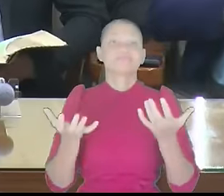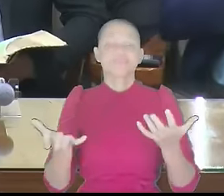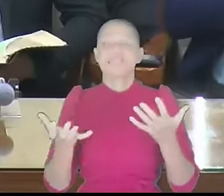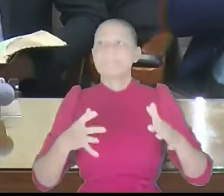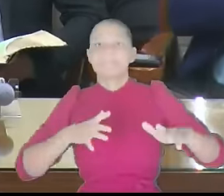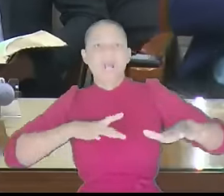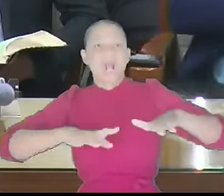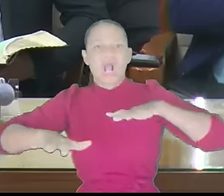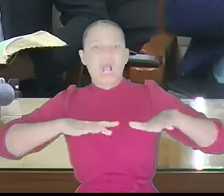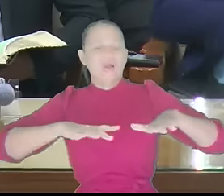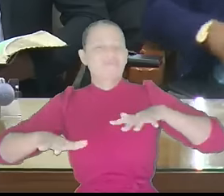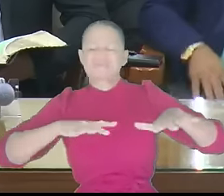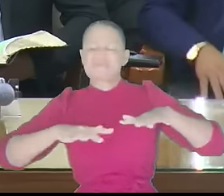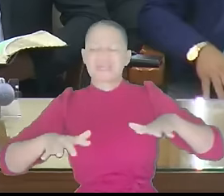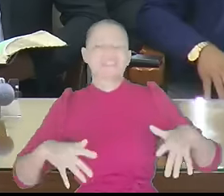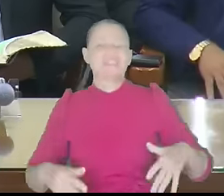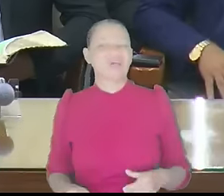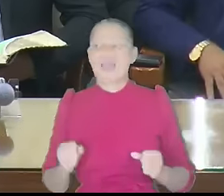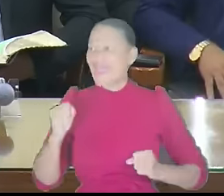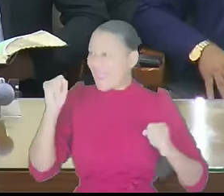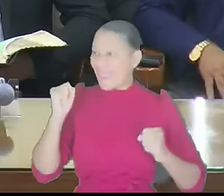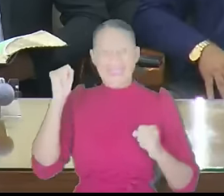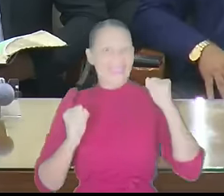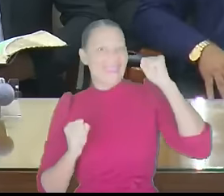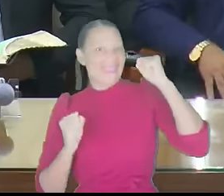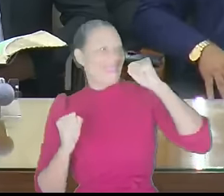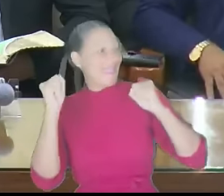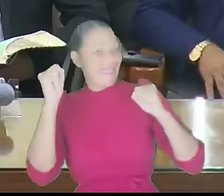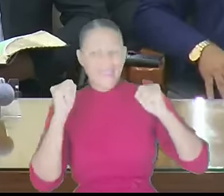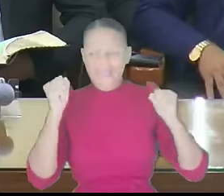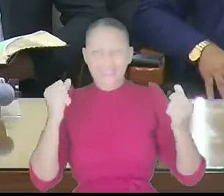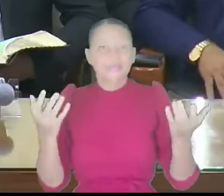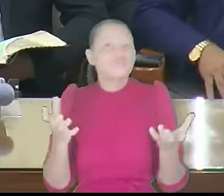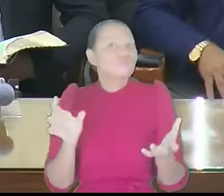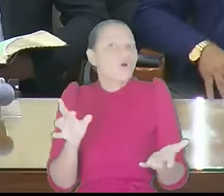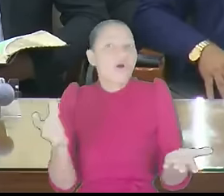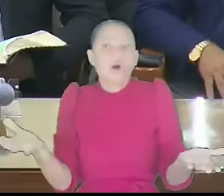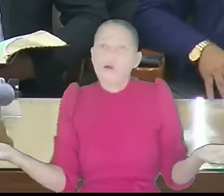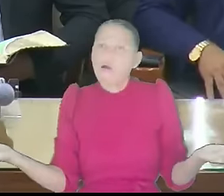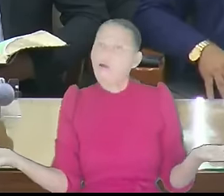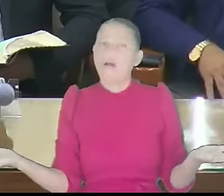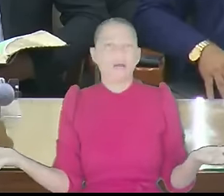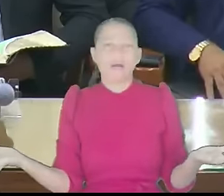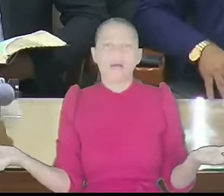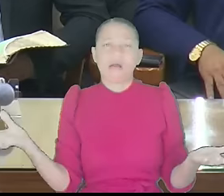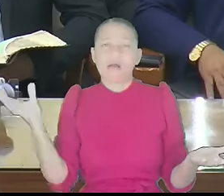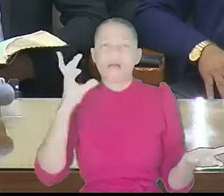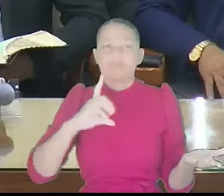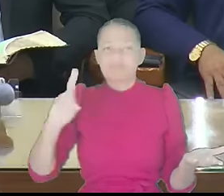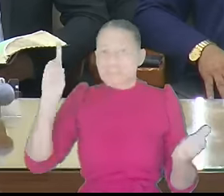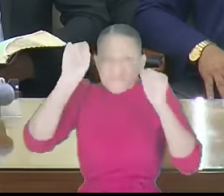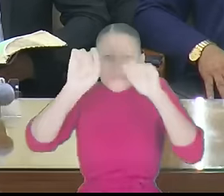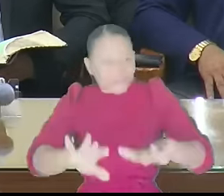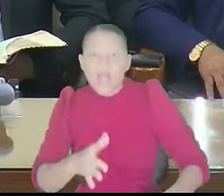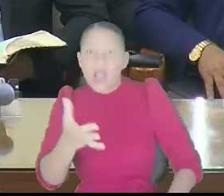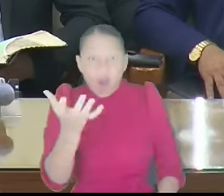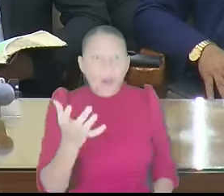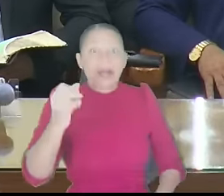movimento. Querem movimento, ribuliço. Deus vai te abençoar, Deus vai te abençoar.